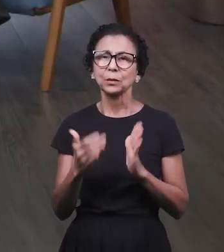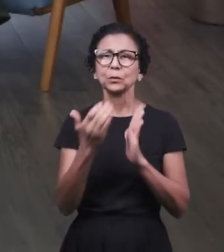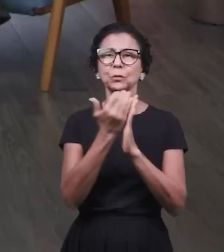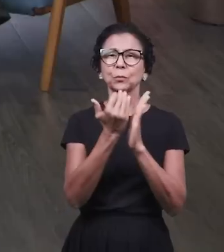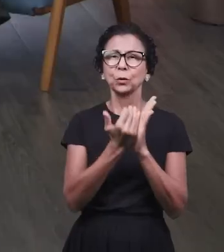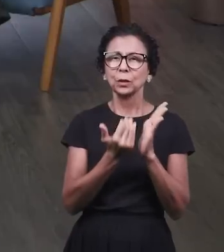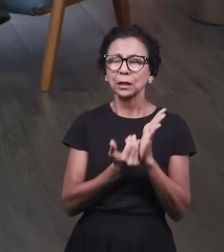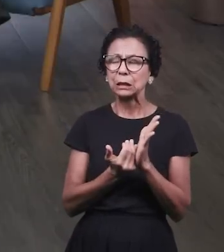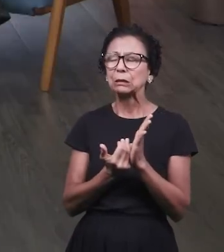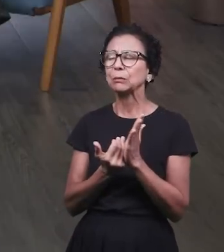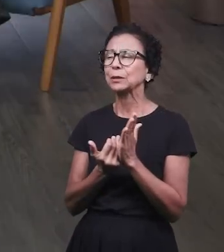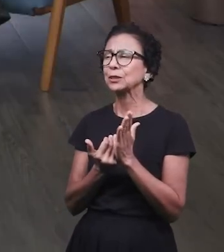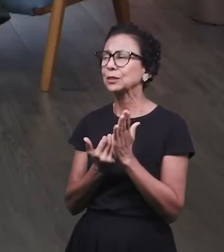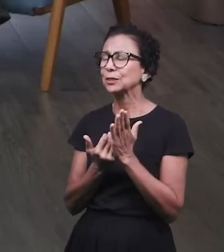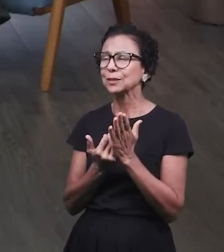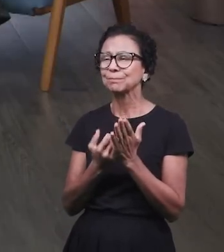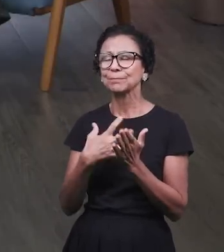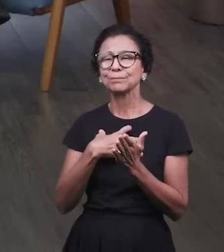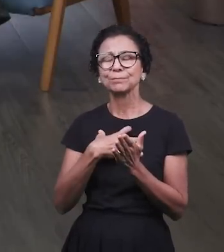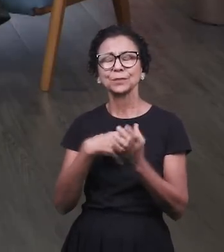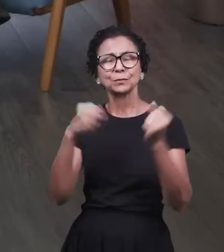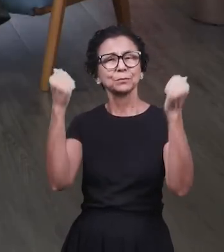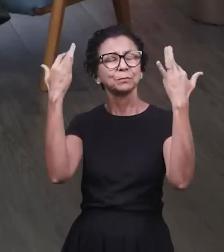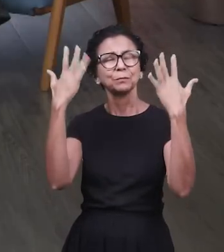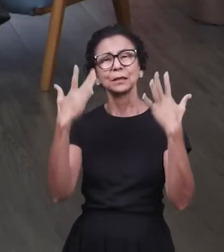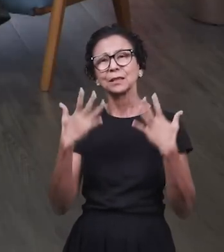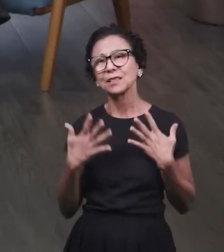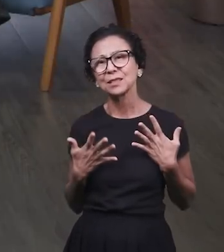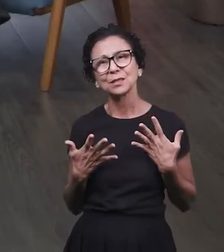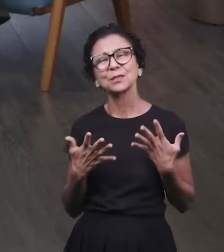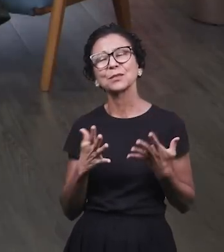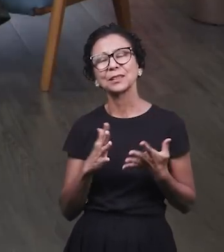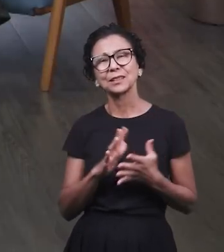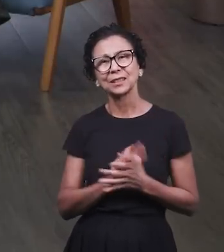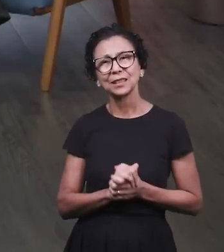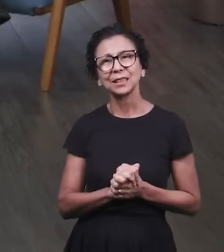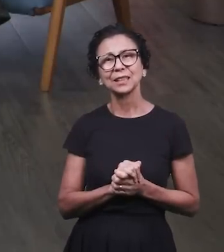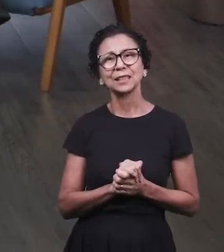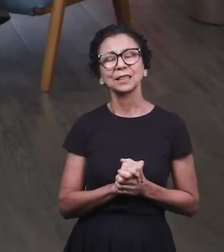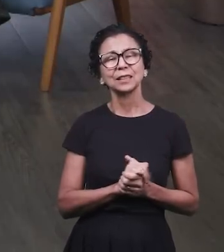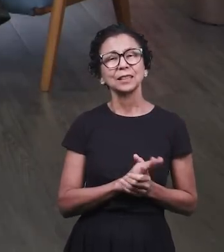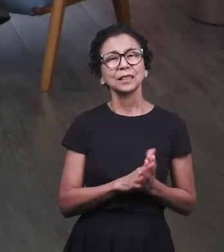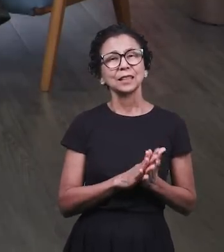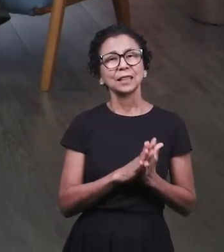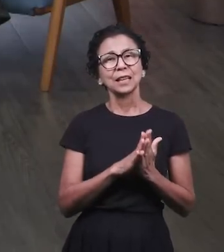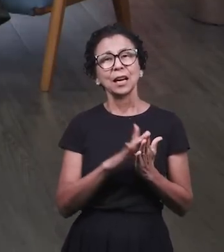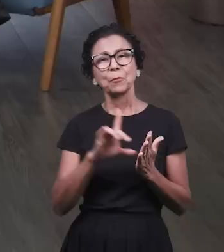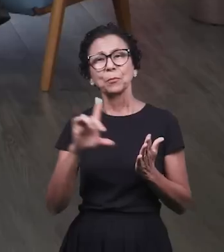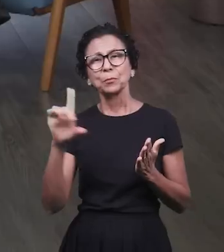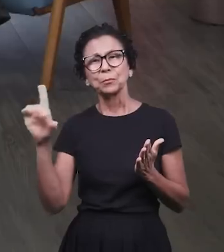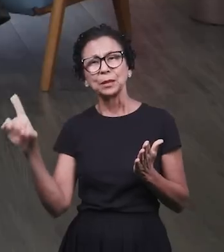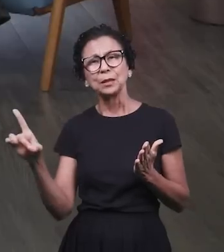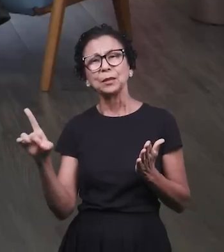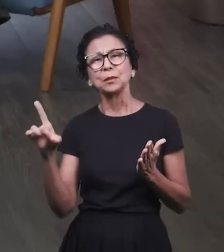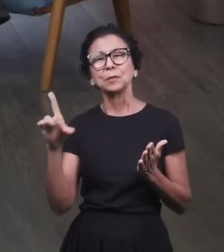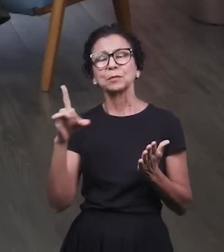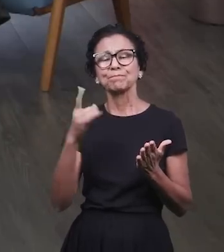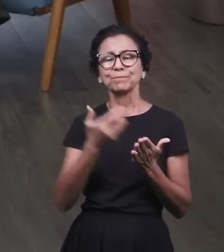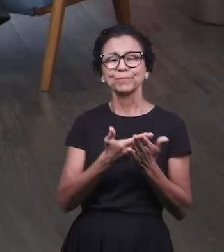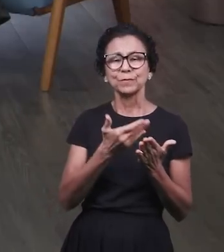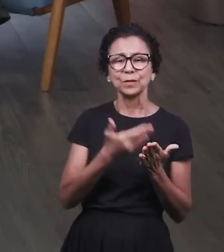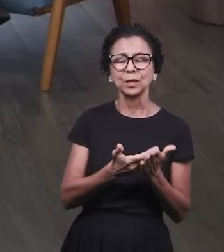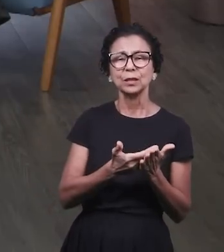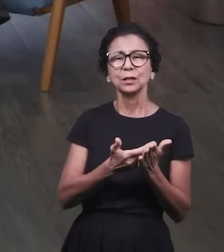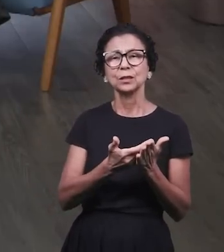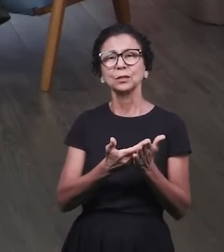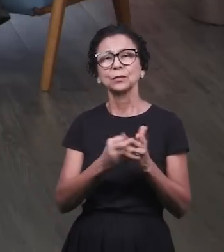coisa, um mistério, né? É porque a palavra vai falando, vai nos esclarecendo. O pão vai se